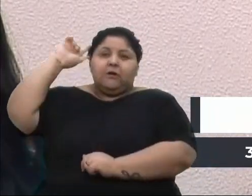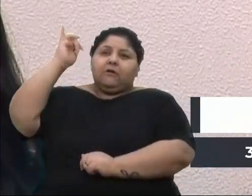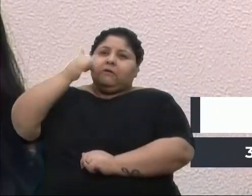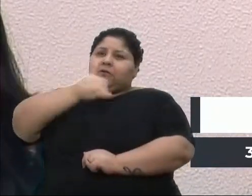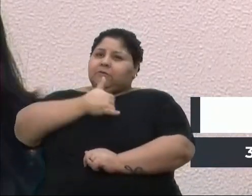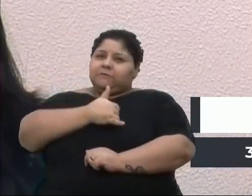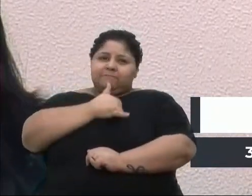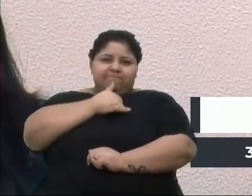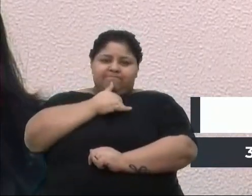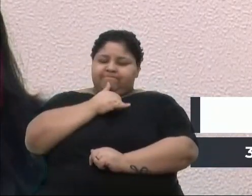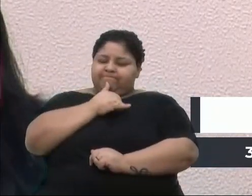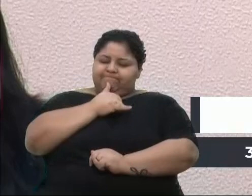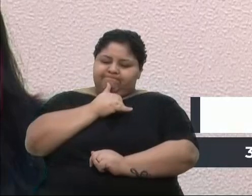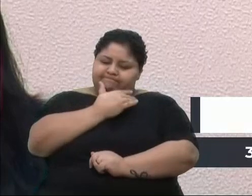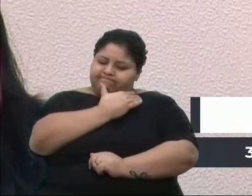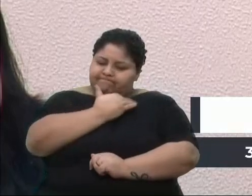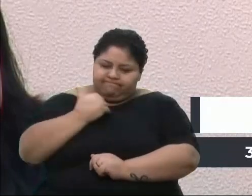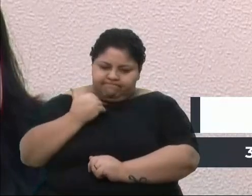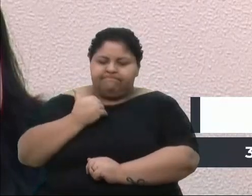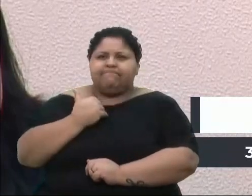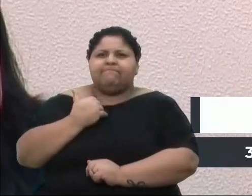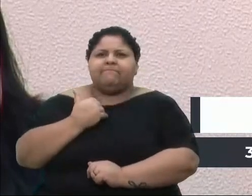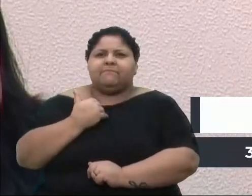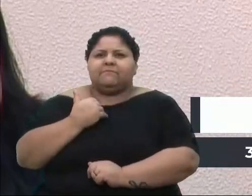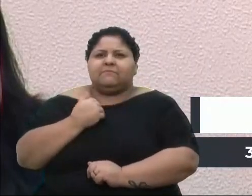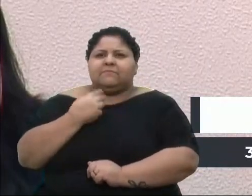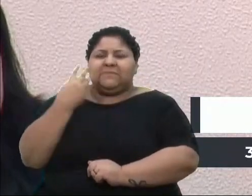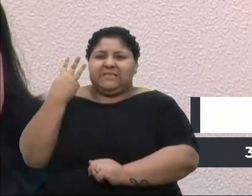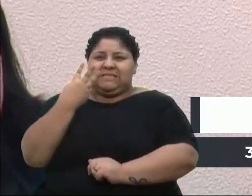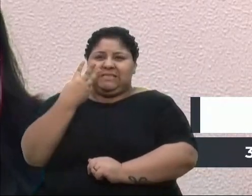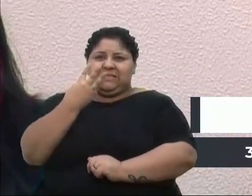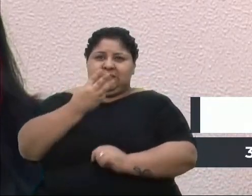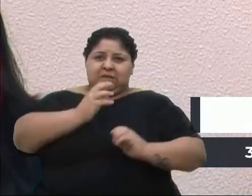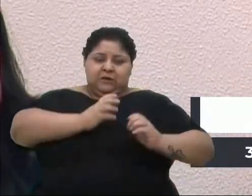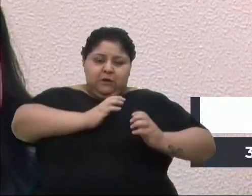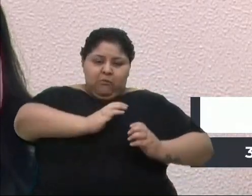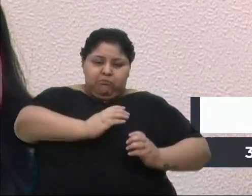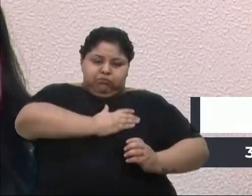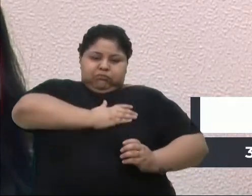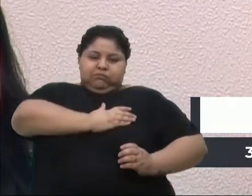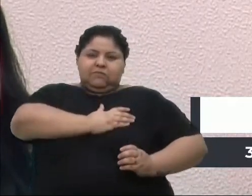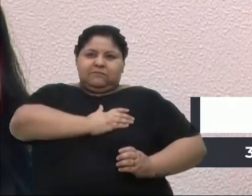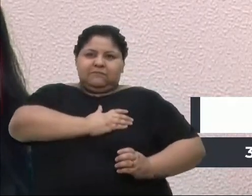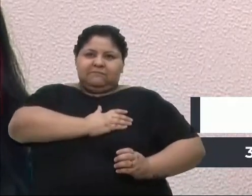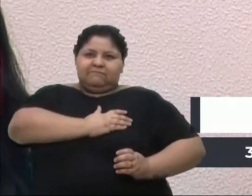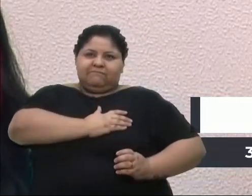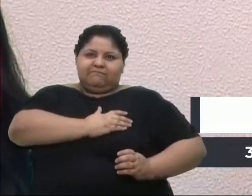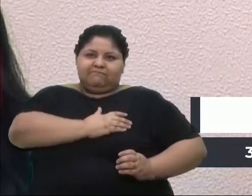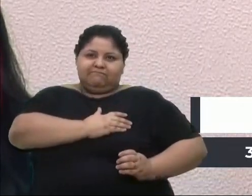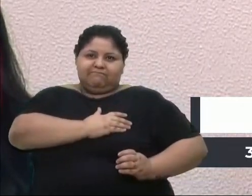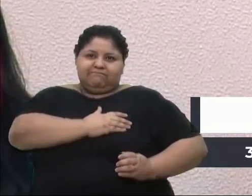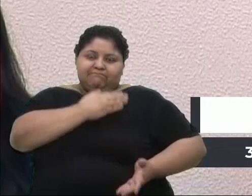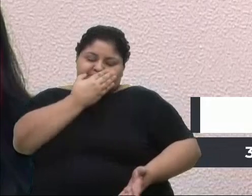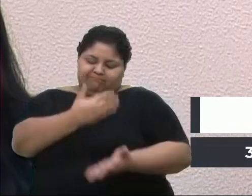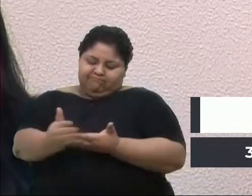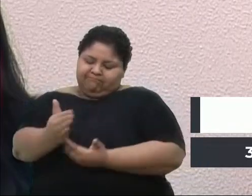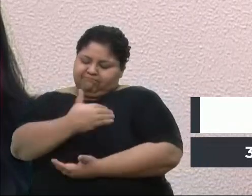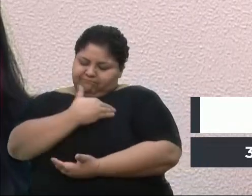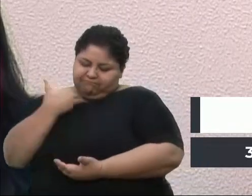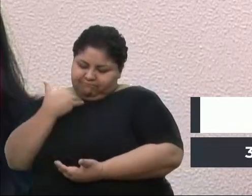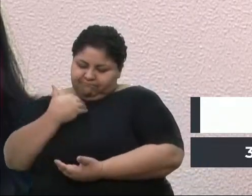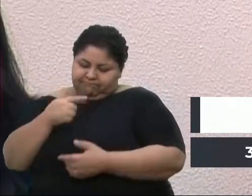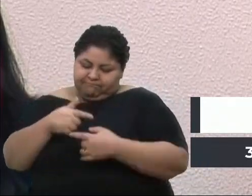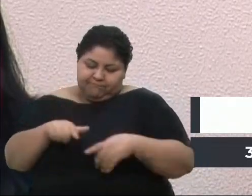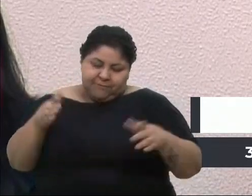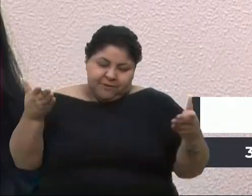não resistiu a 3 paradas cardíacas e veio a falecer. Mas neste plenário, nesta casa